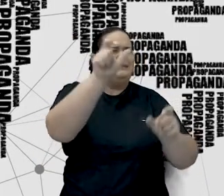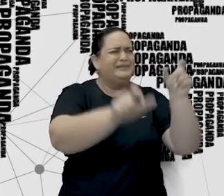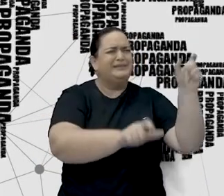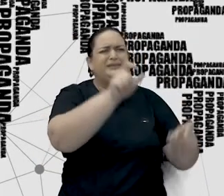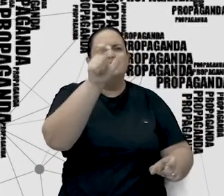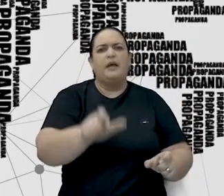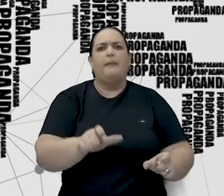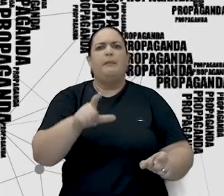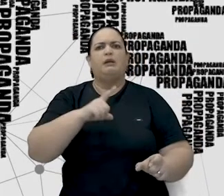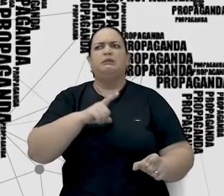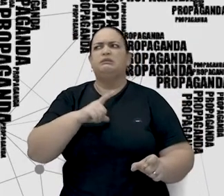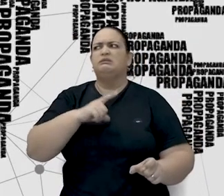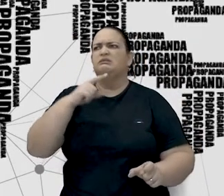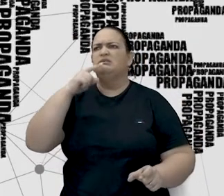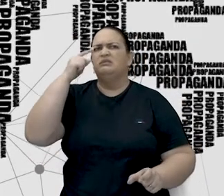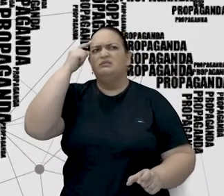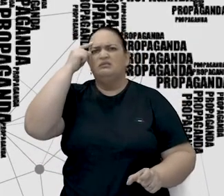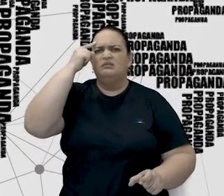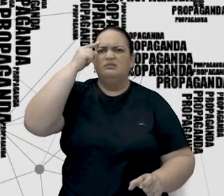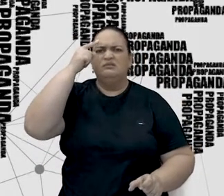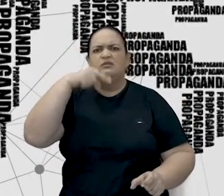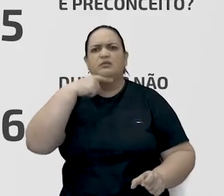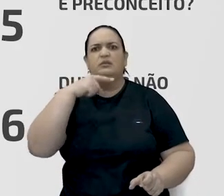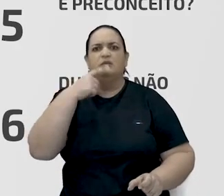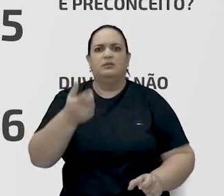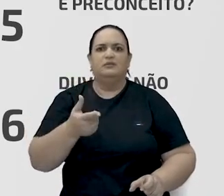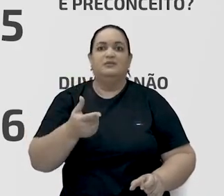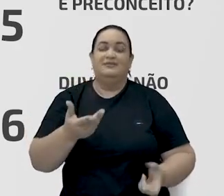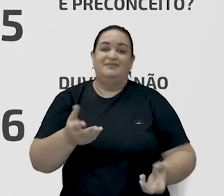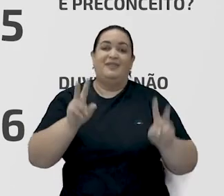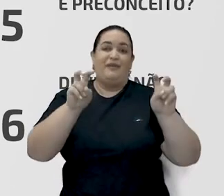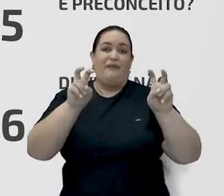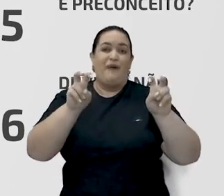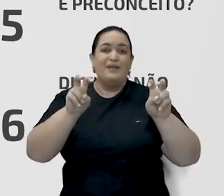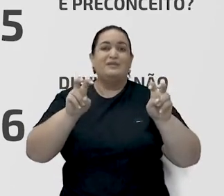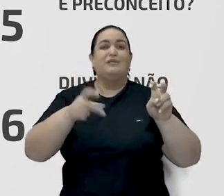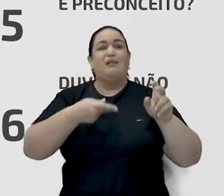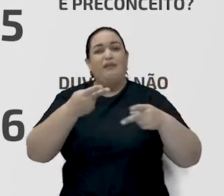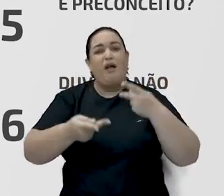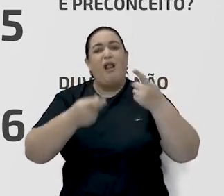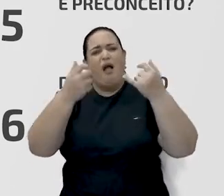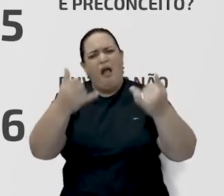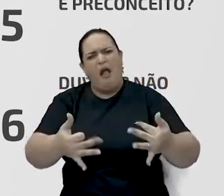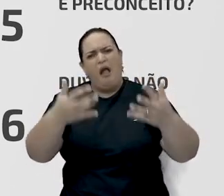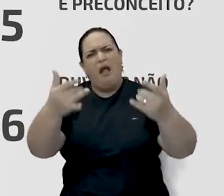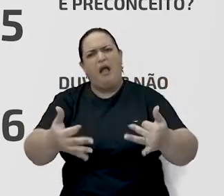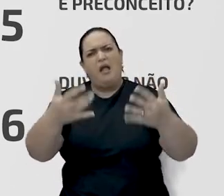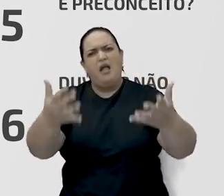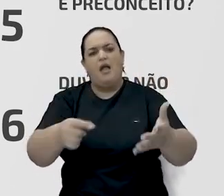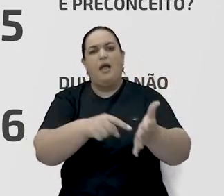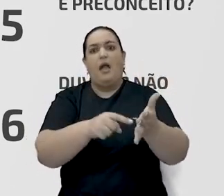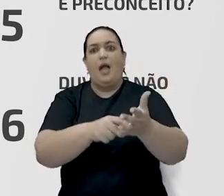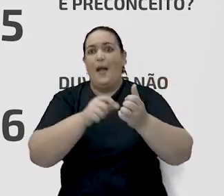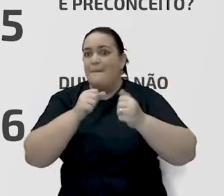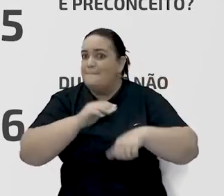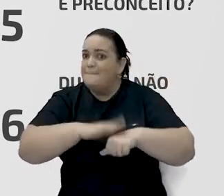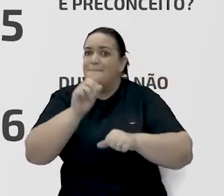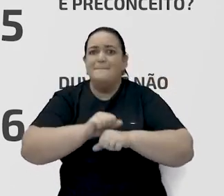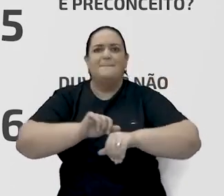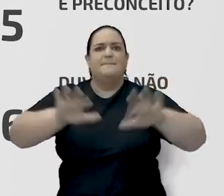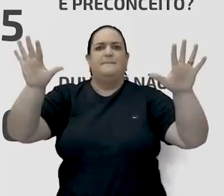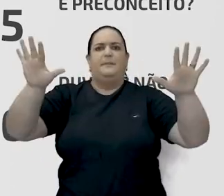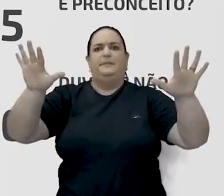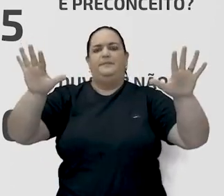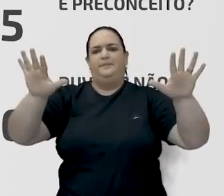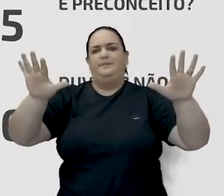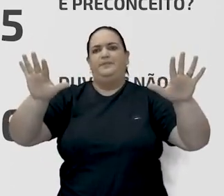assunto, mais ele vai se disseminar. E aí, como prevenir? Como é que a gente vai fazer com